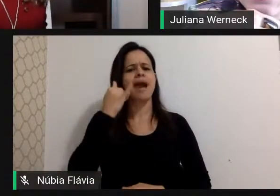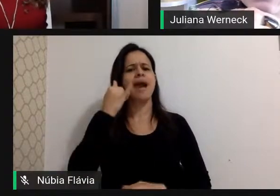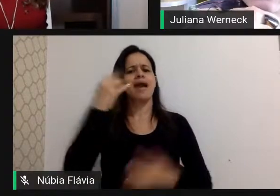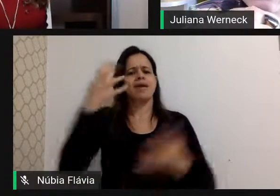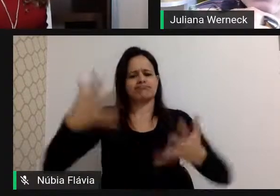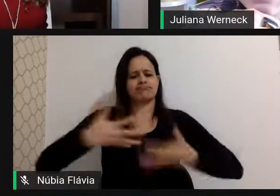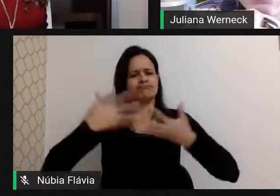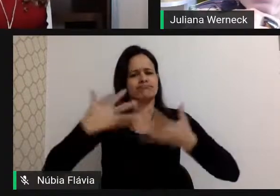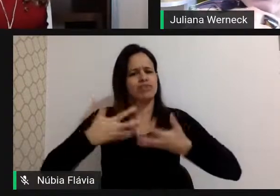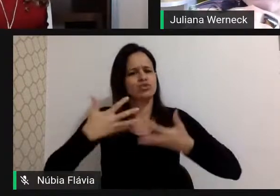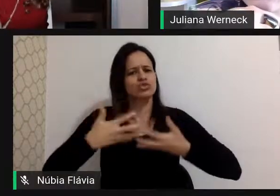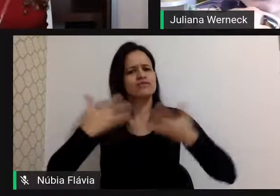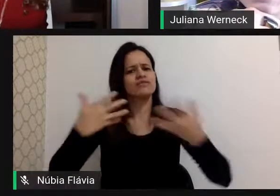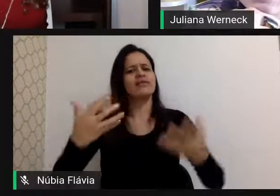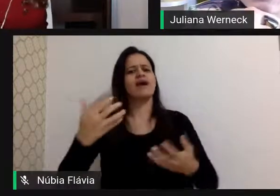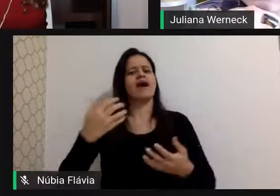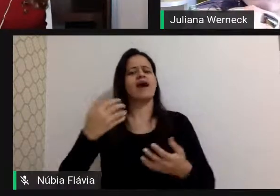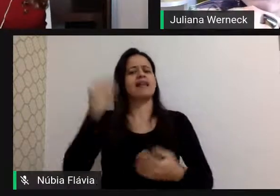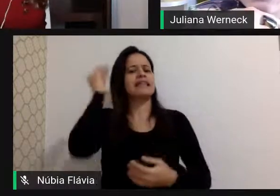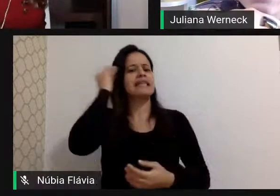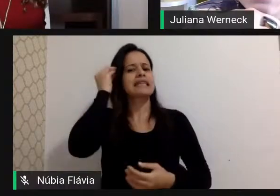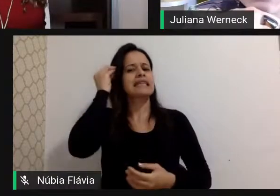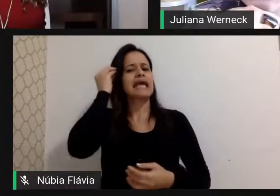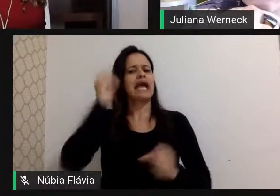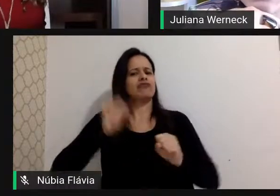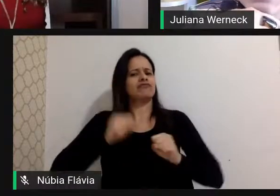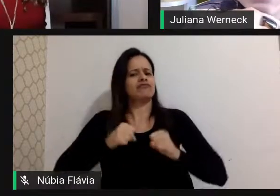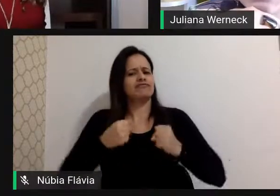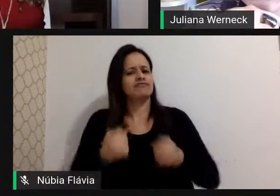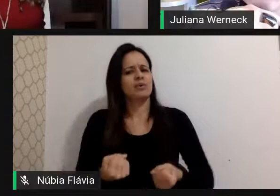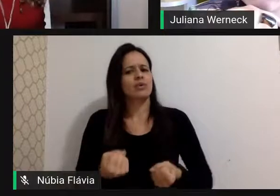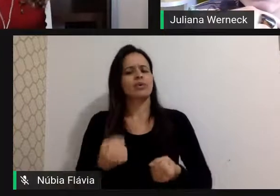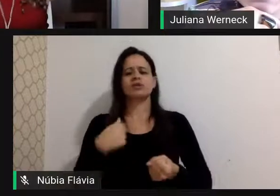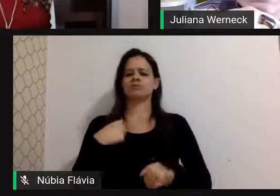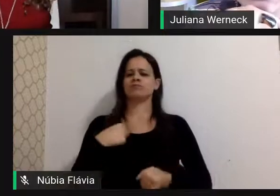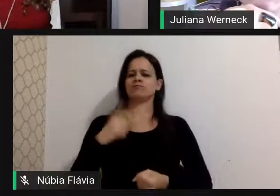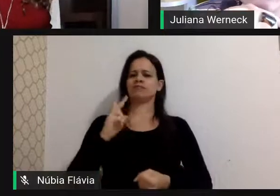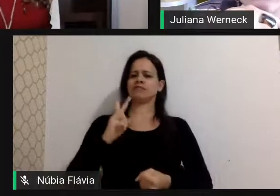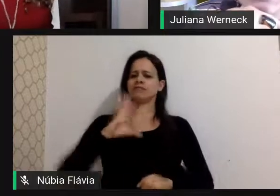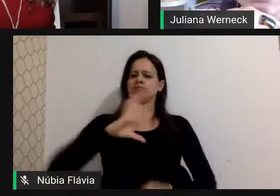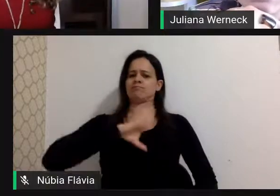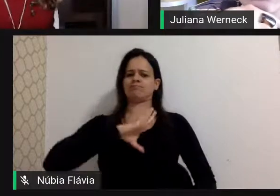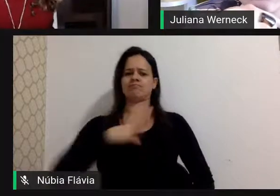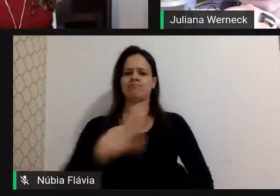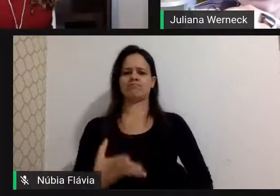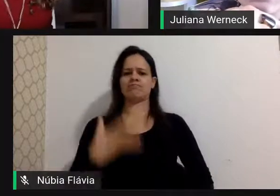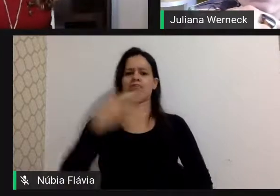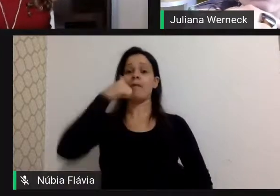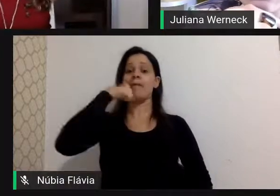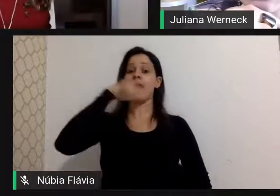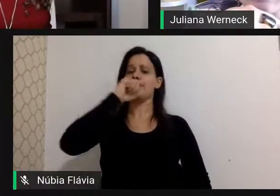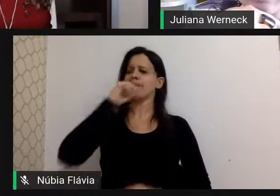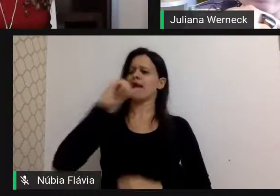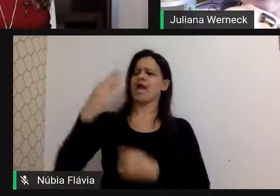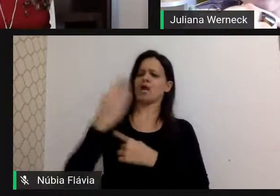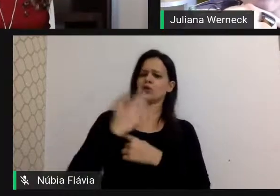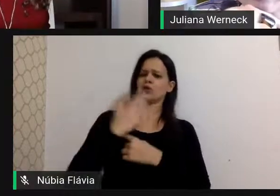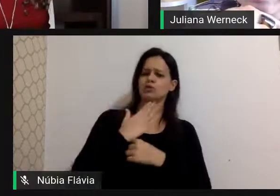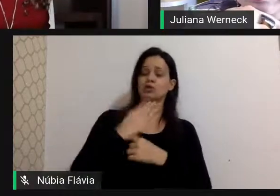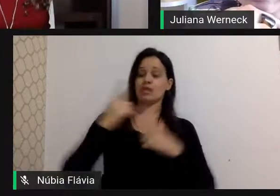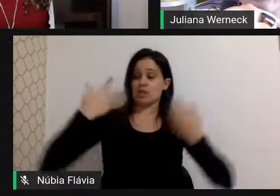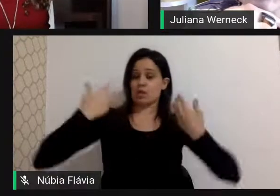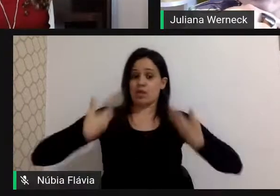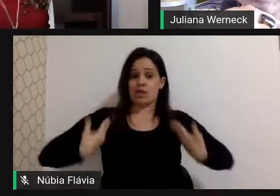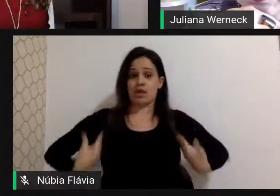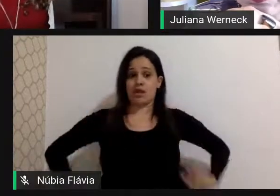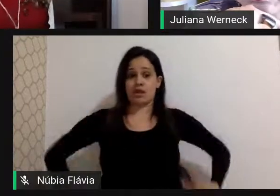incentivava a tentar. Então, isso me deu essa questão de ser para frente. Minha mãe sempre falava, olha, o fato de não ter os 2 braços não te